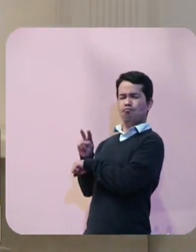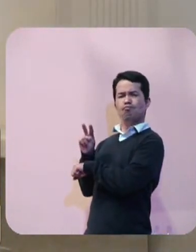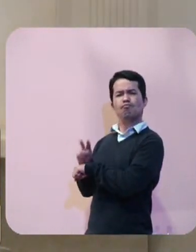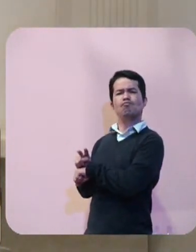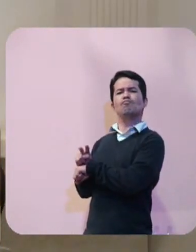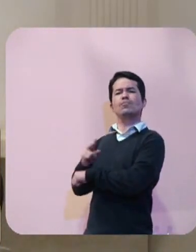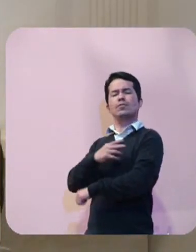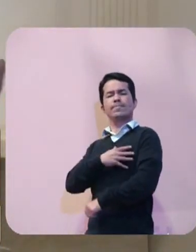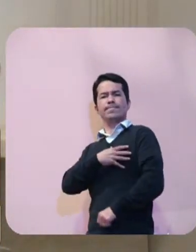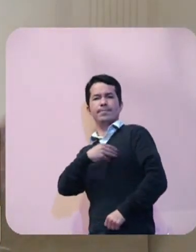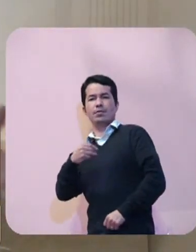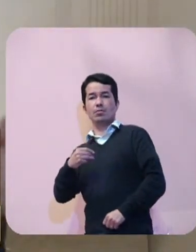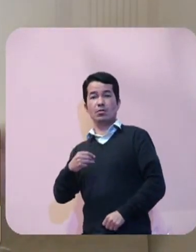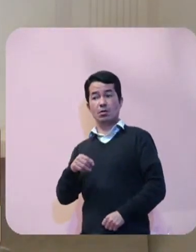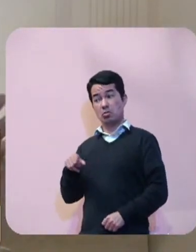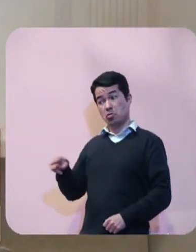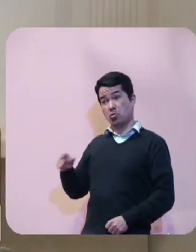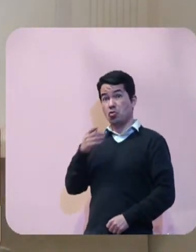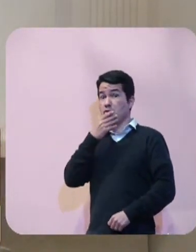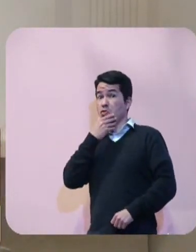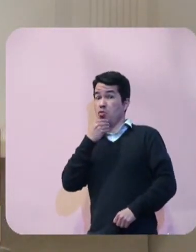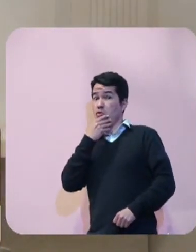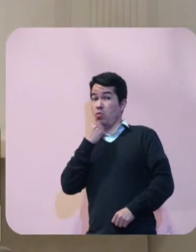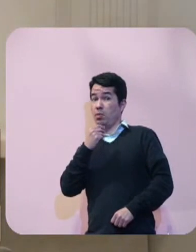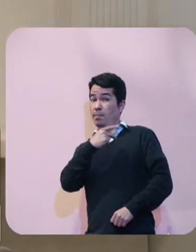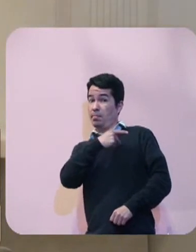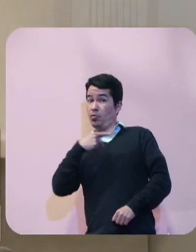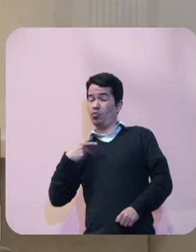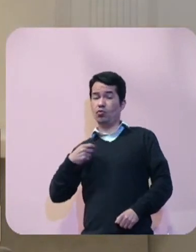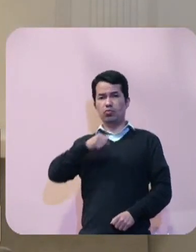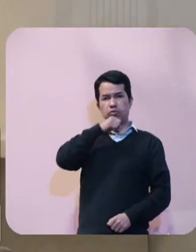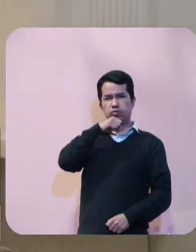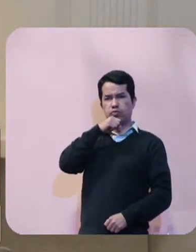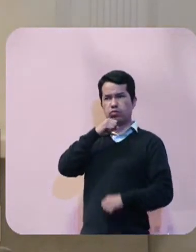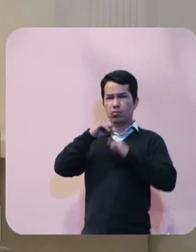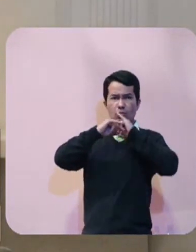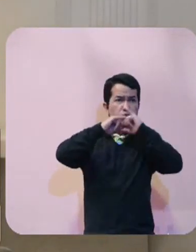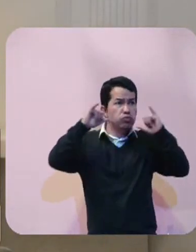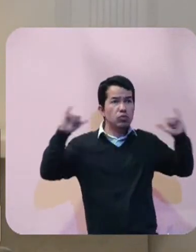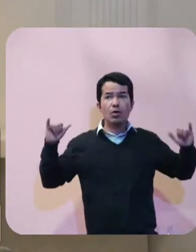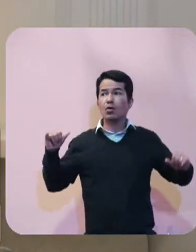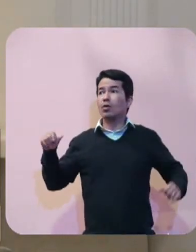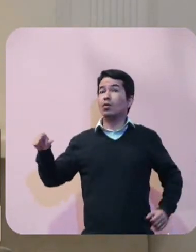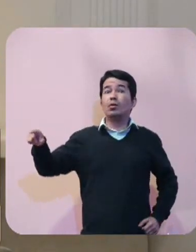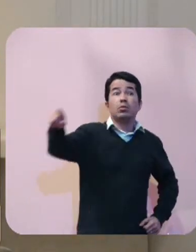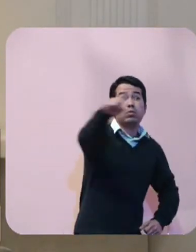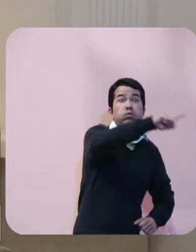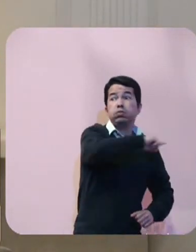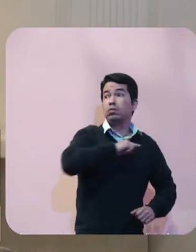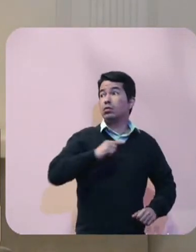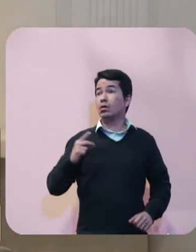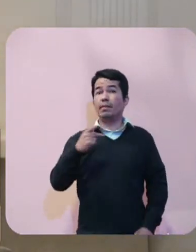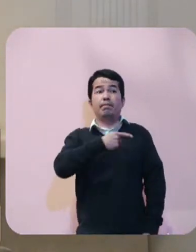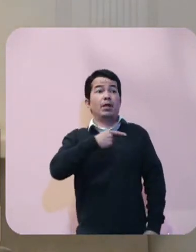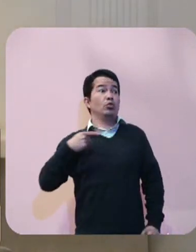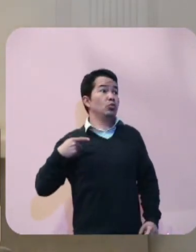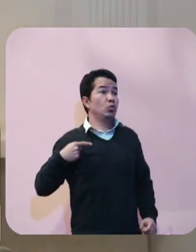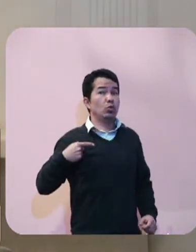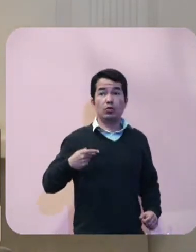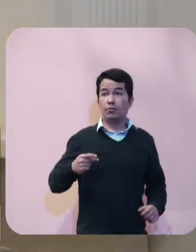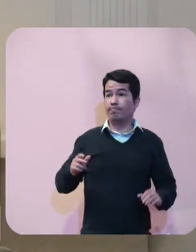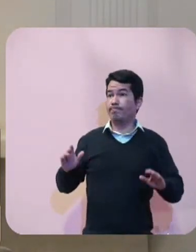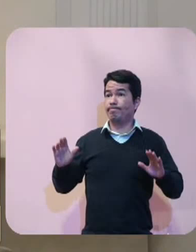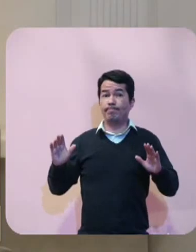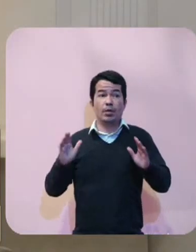pastores, cuidem do coração dos seus filhos como pais. E